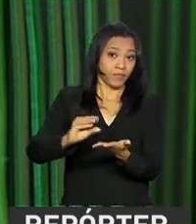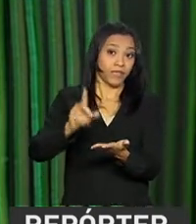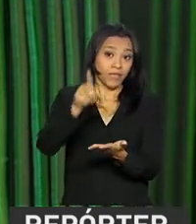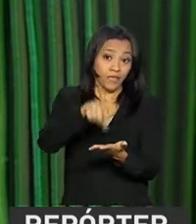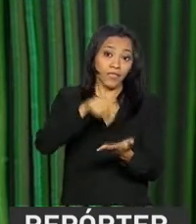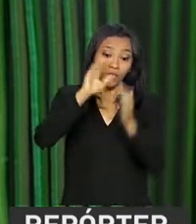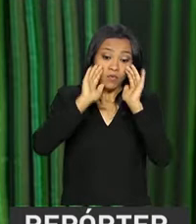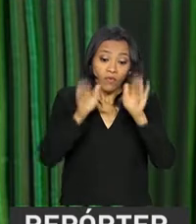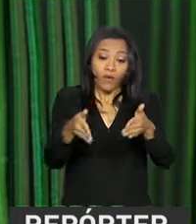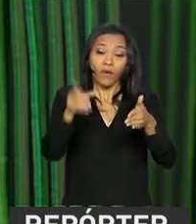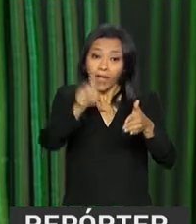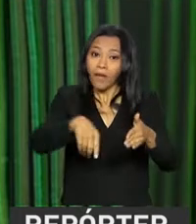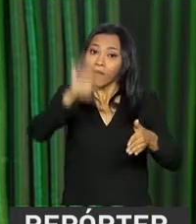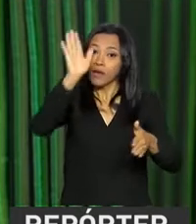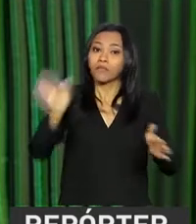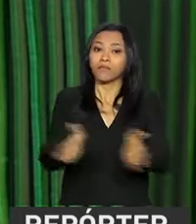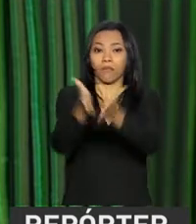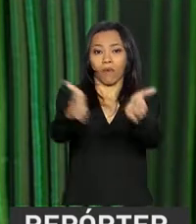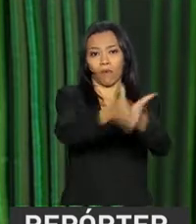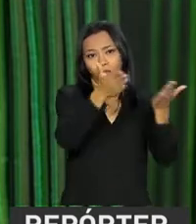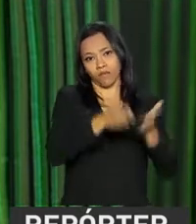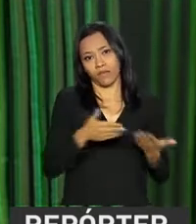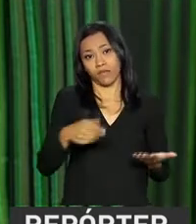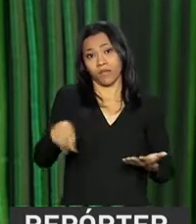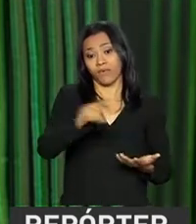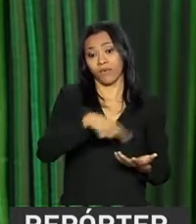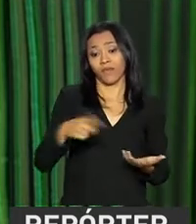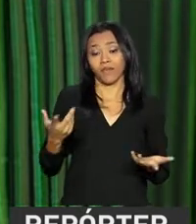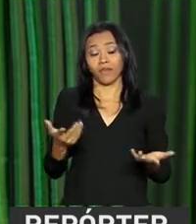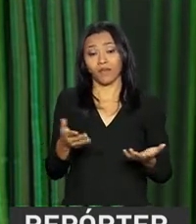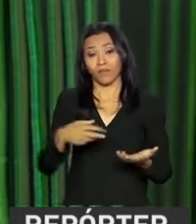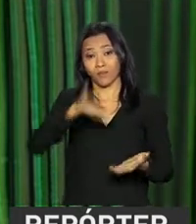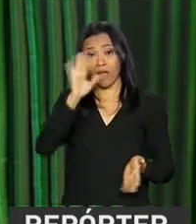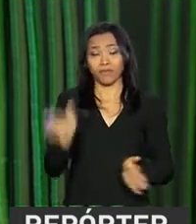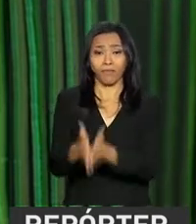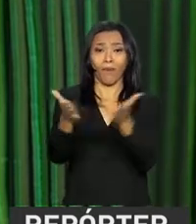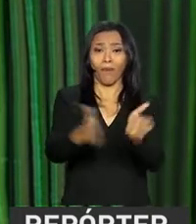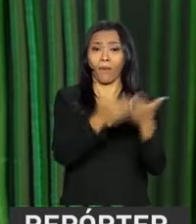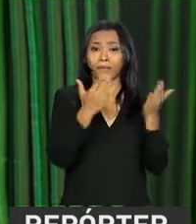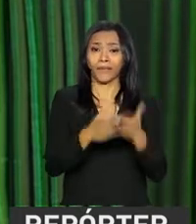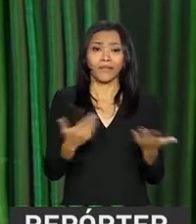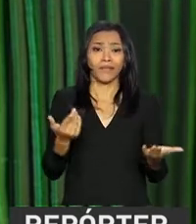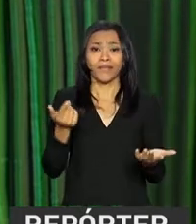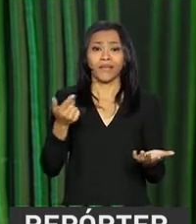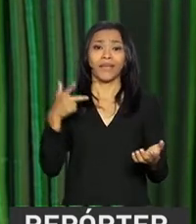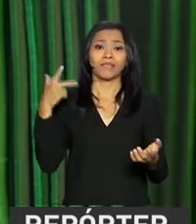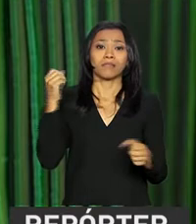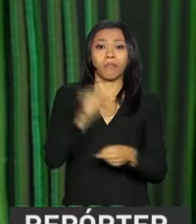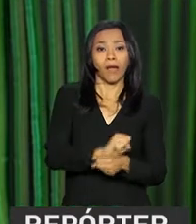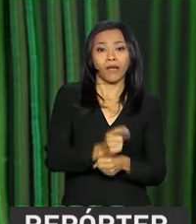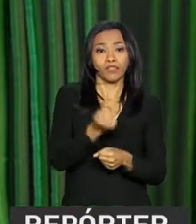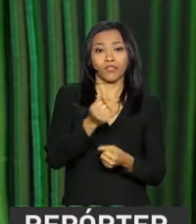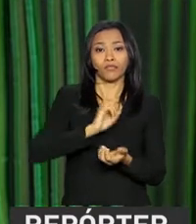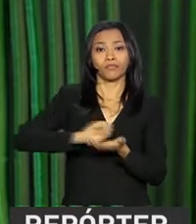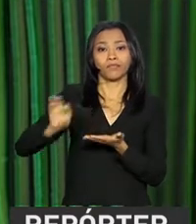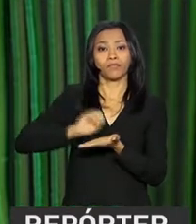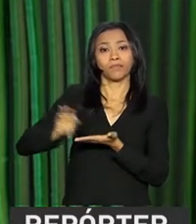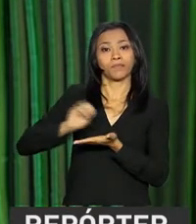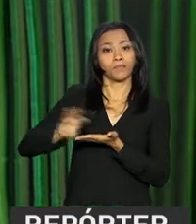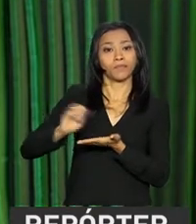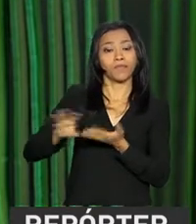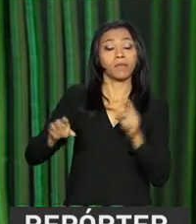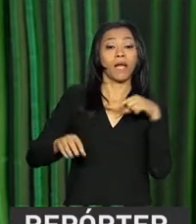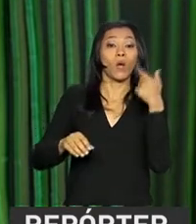sabem que os mais pobres são aqueles que muitas vezes interrompem o recolhimento previdenciário e para alcançar a